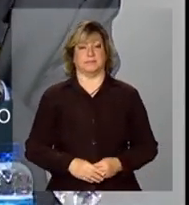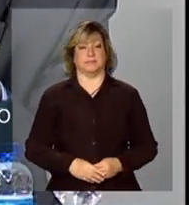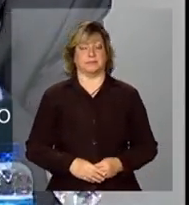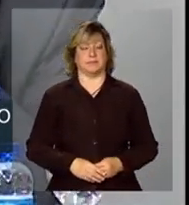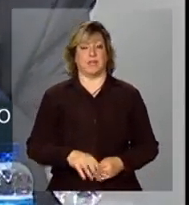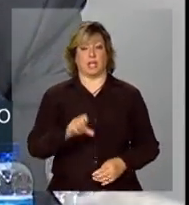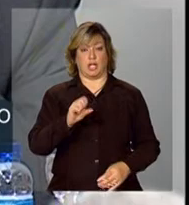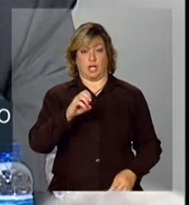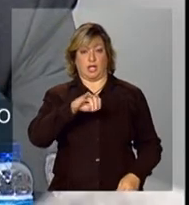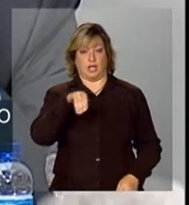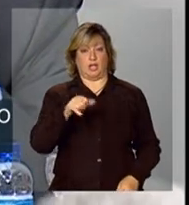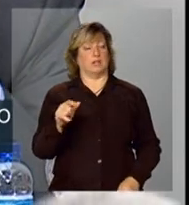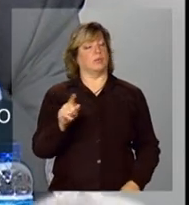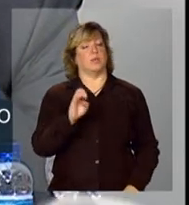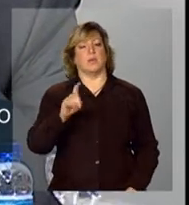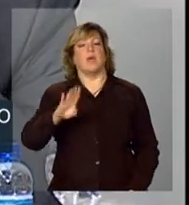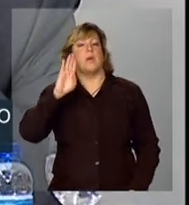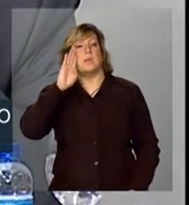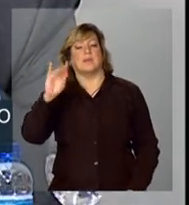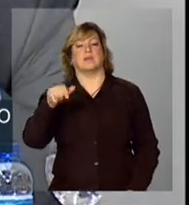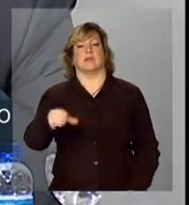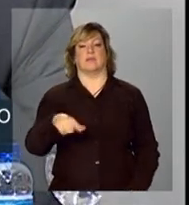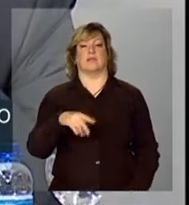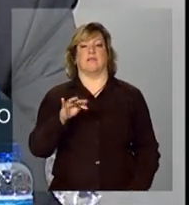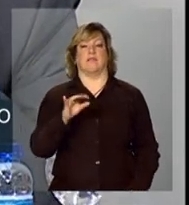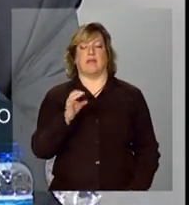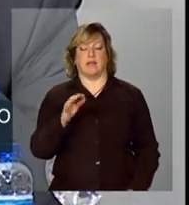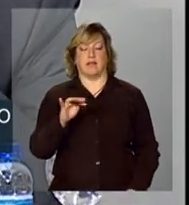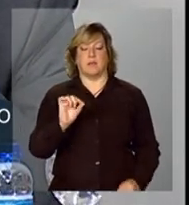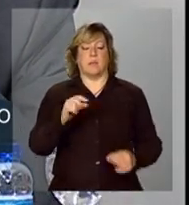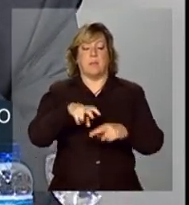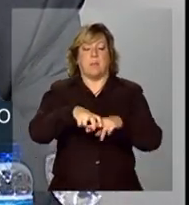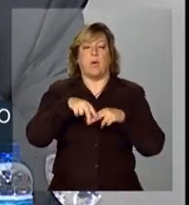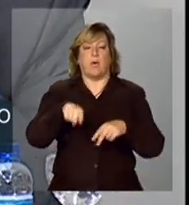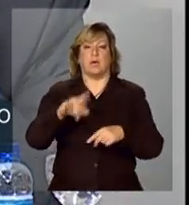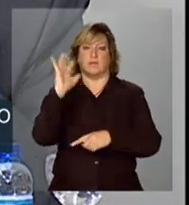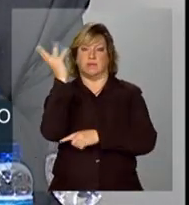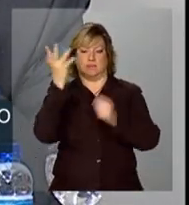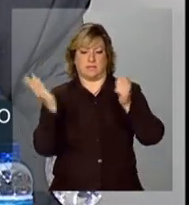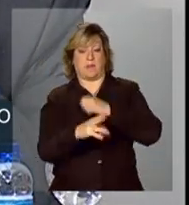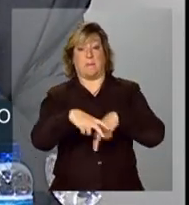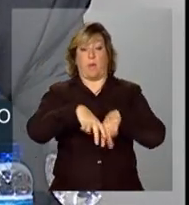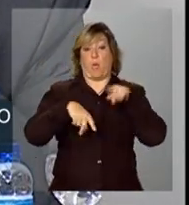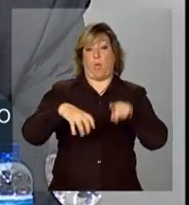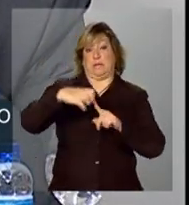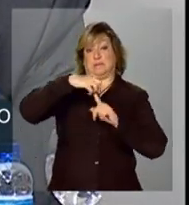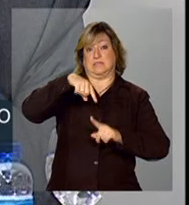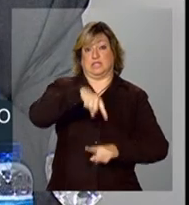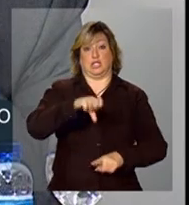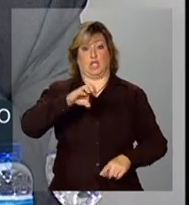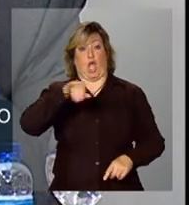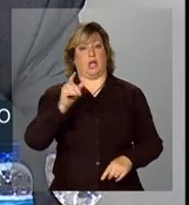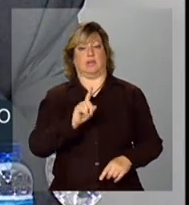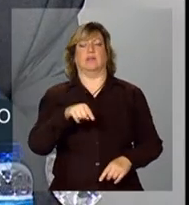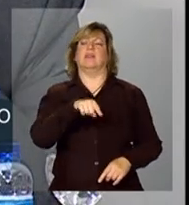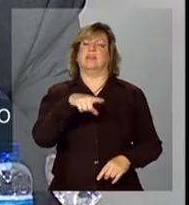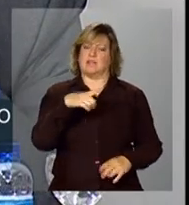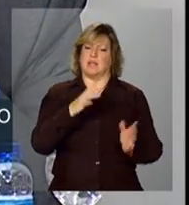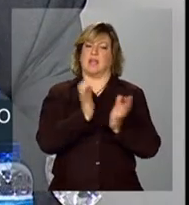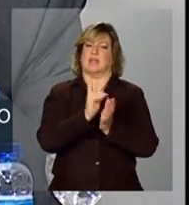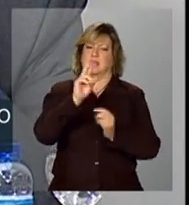A soja não é o principal fator do desmatamento, tem sua participação, sim, mas é realmente muito